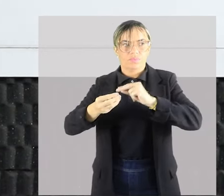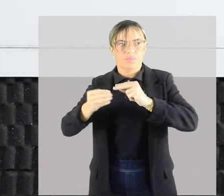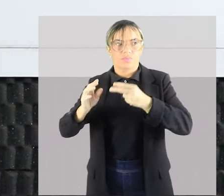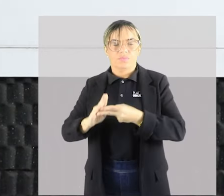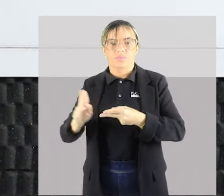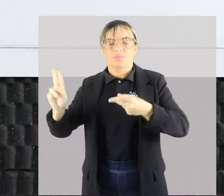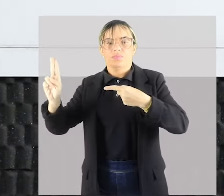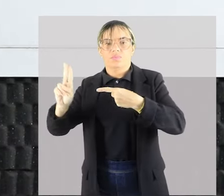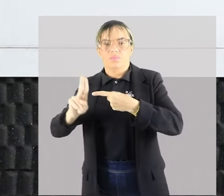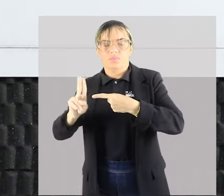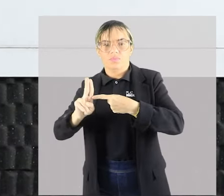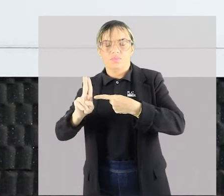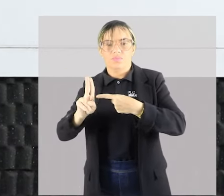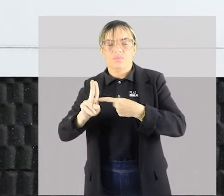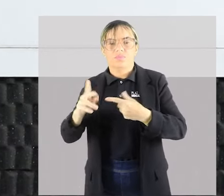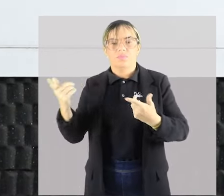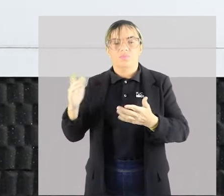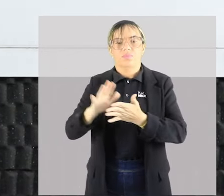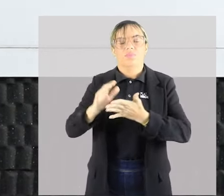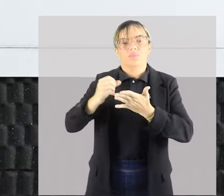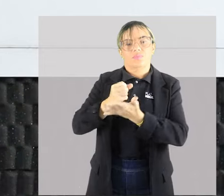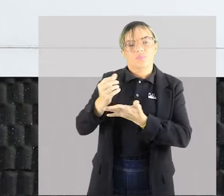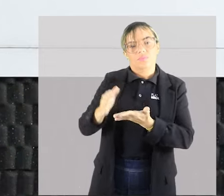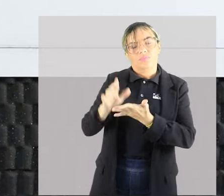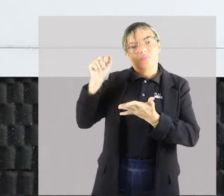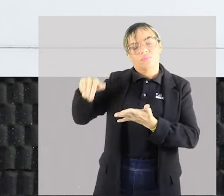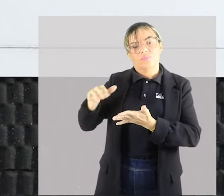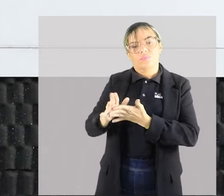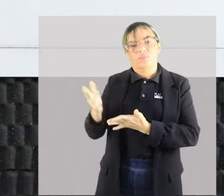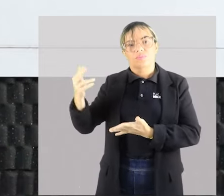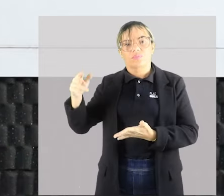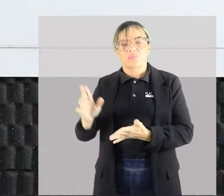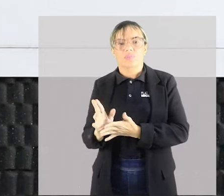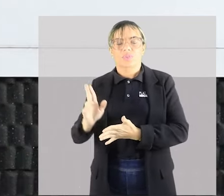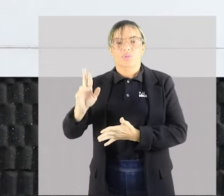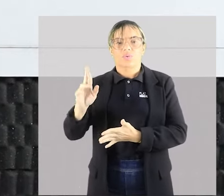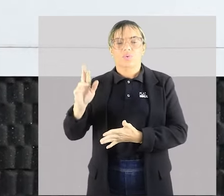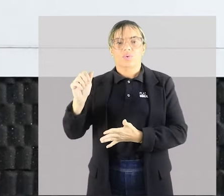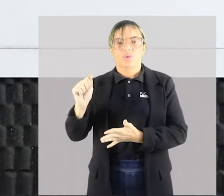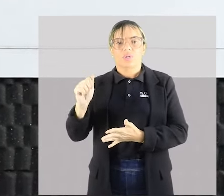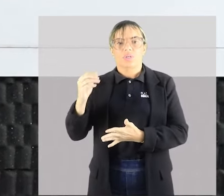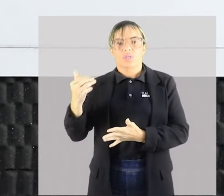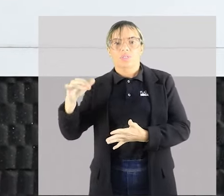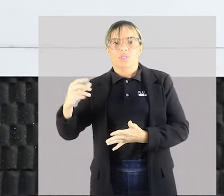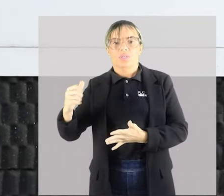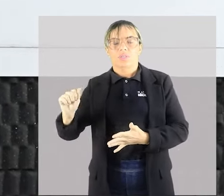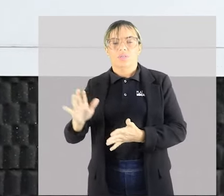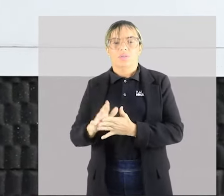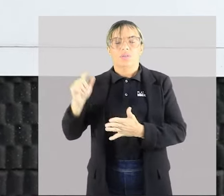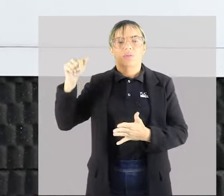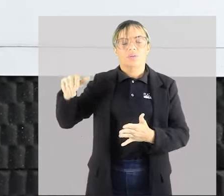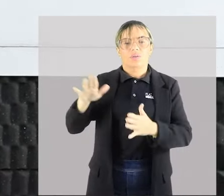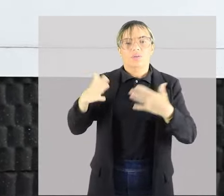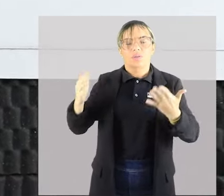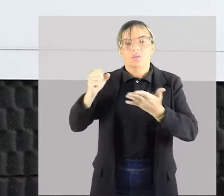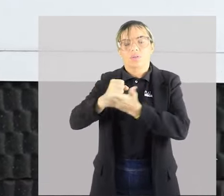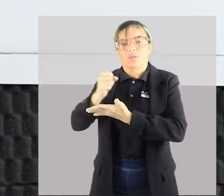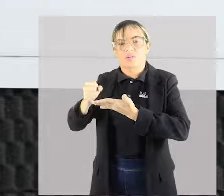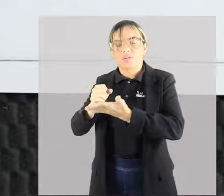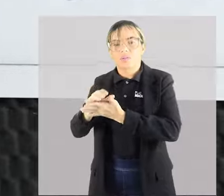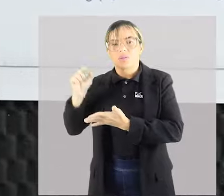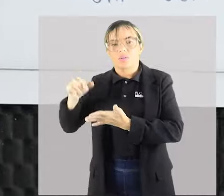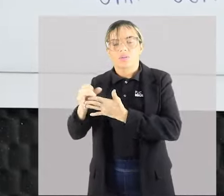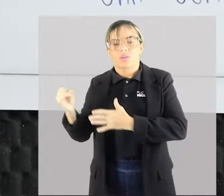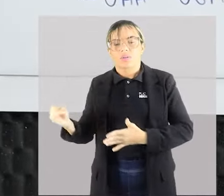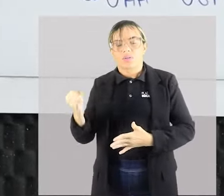ser então com o u que é uma base que a gente denomina de uracila Tá certo essa base ela é muito